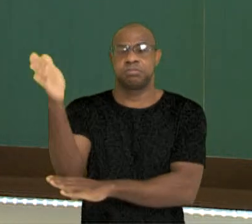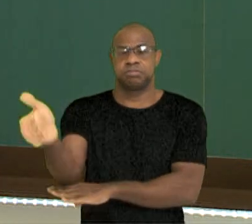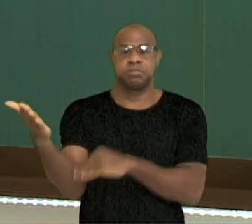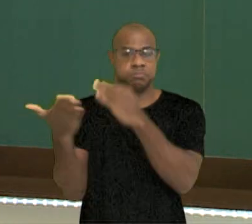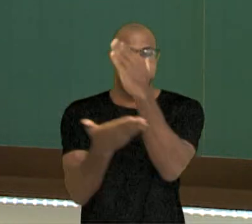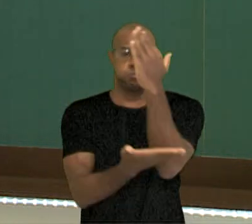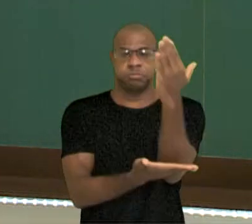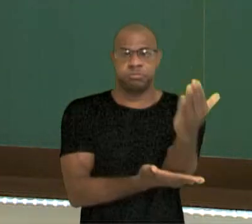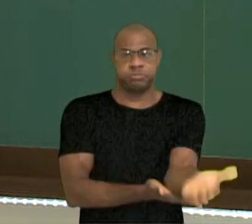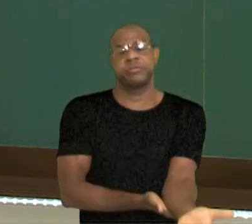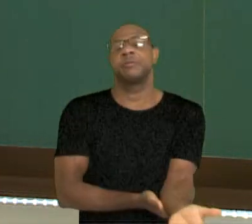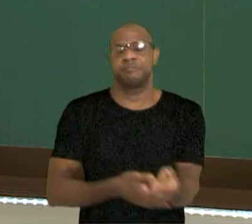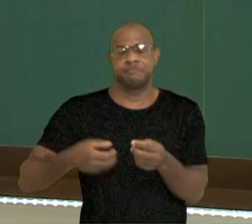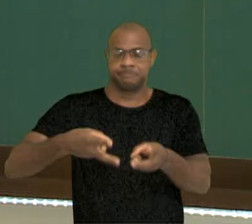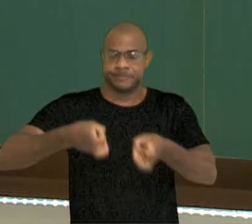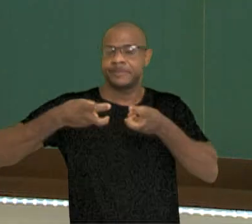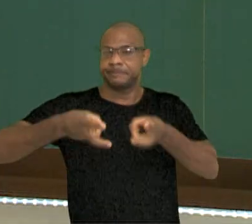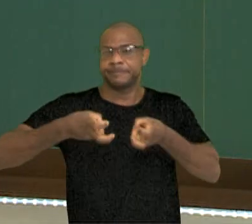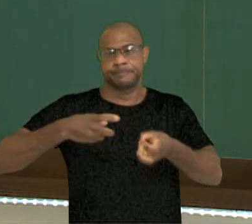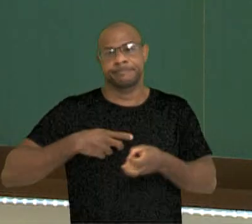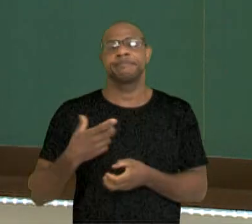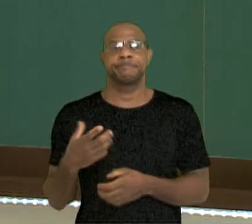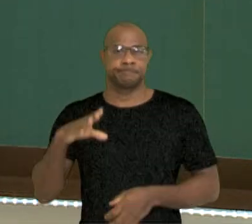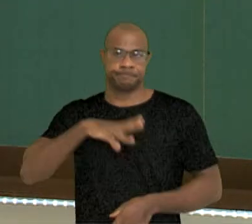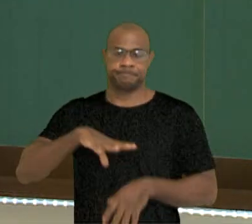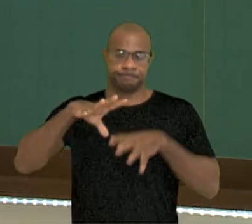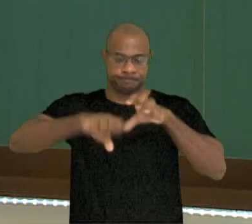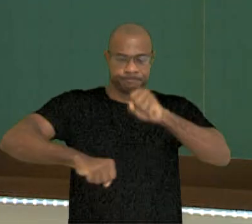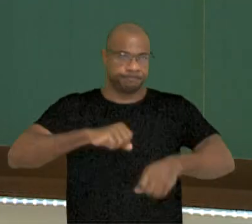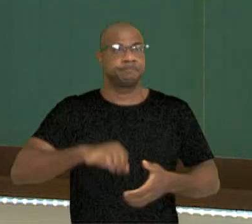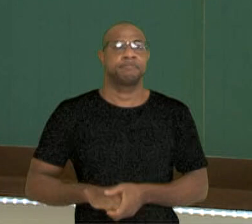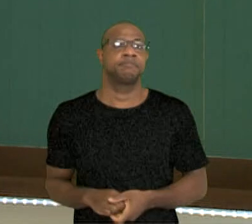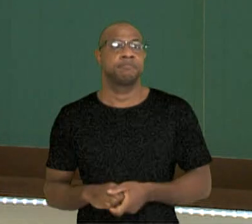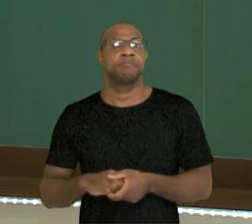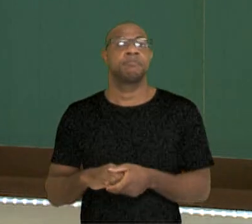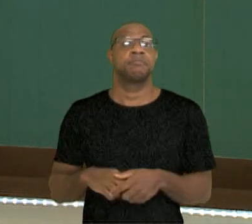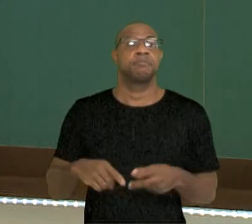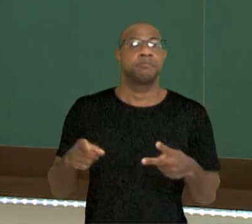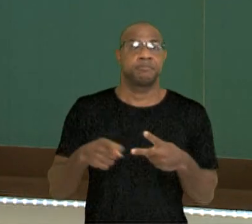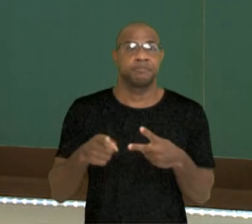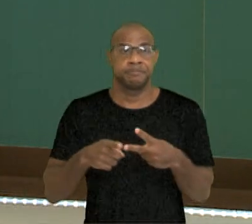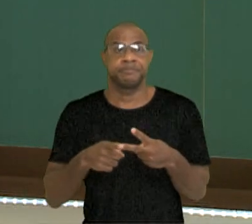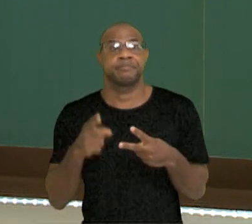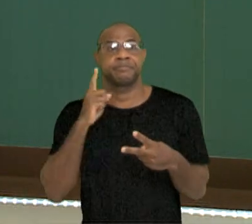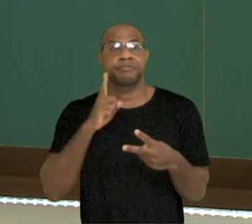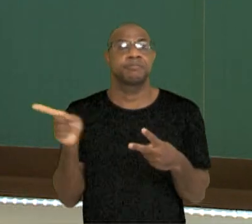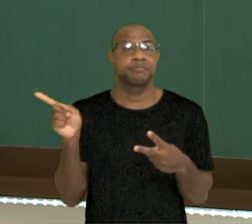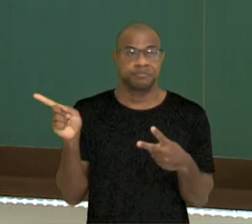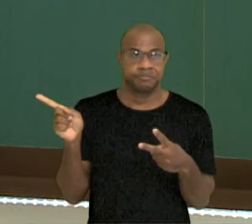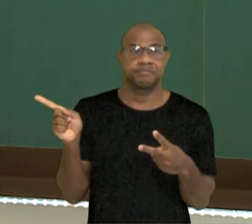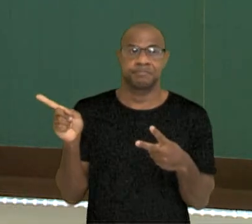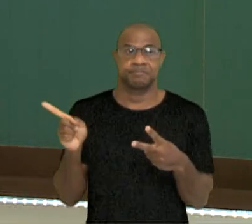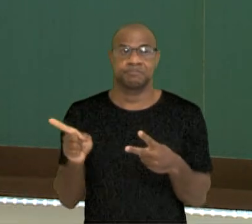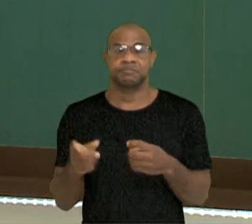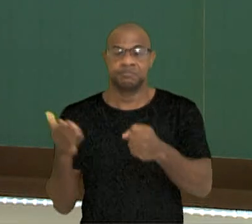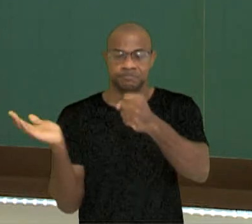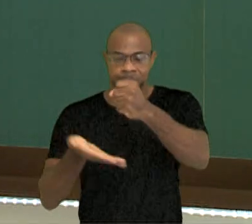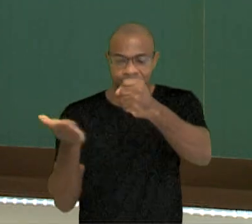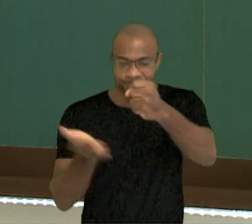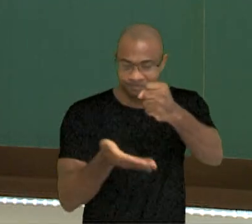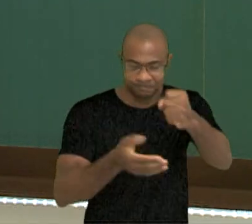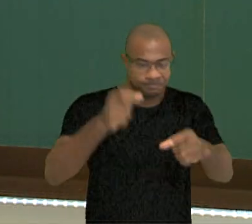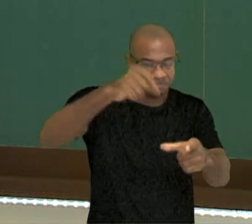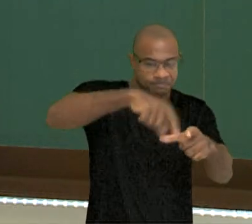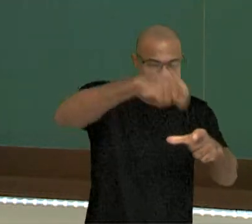exploração inicial ali dos colonizadores. Produção de cana-de-açúcar, tabaco e gado, então entre as atividades principais ali no início